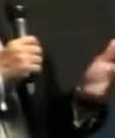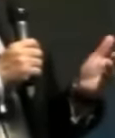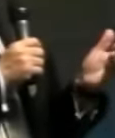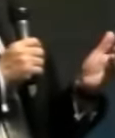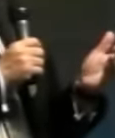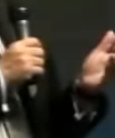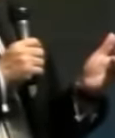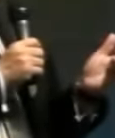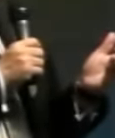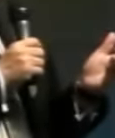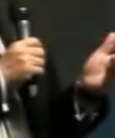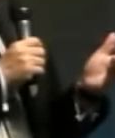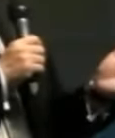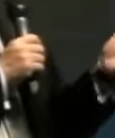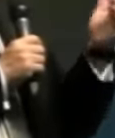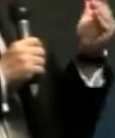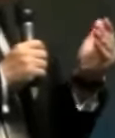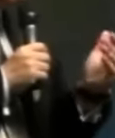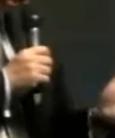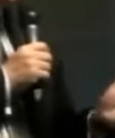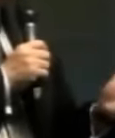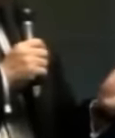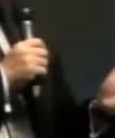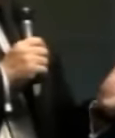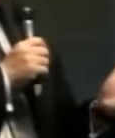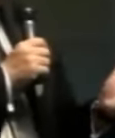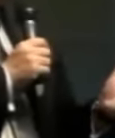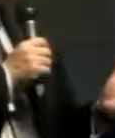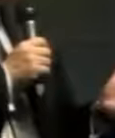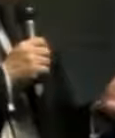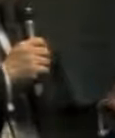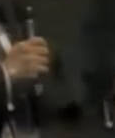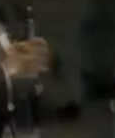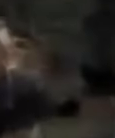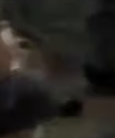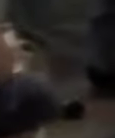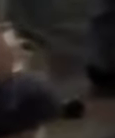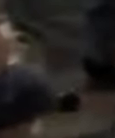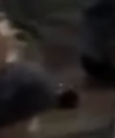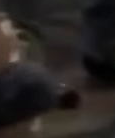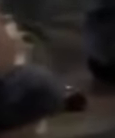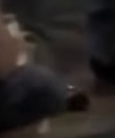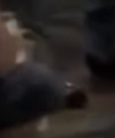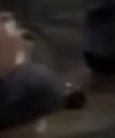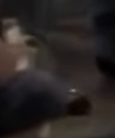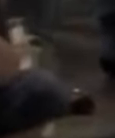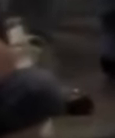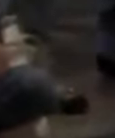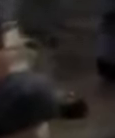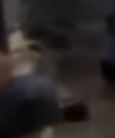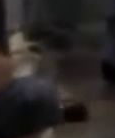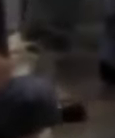refletindo nos preocupando com coisas seríssimas